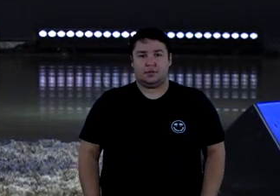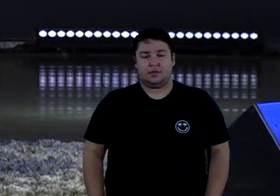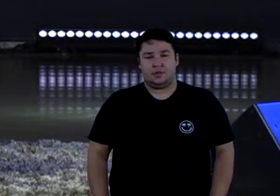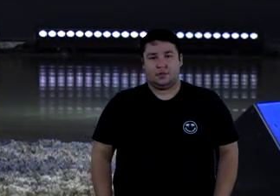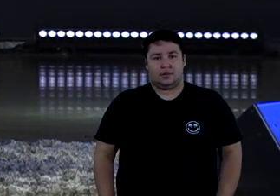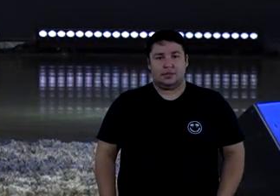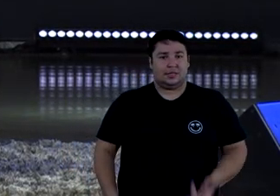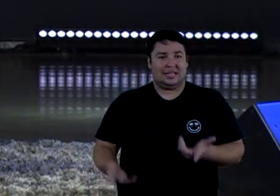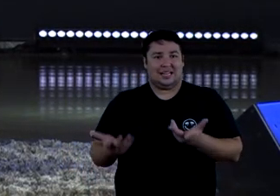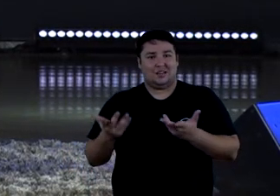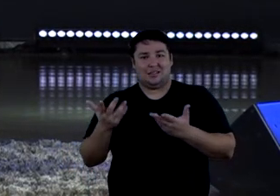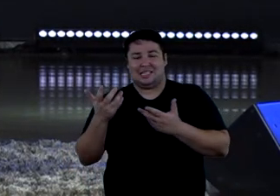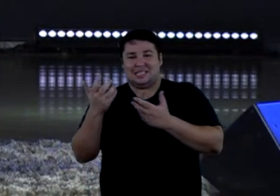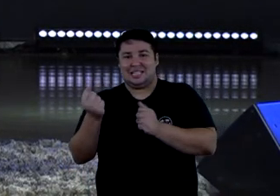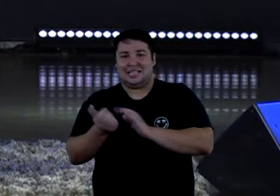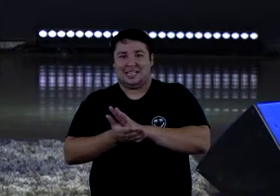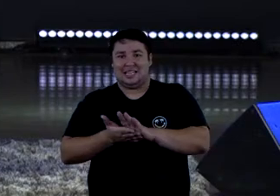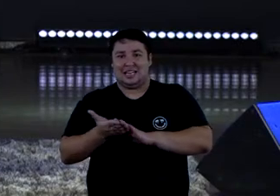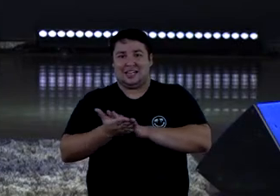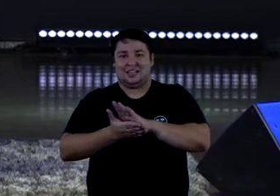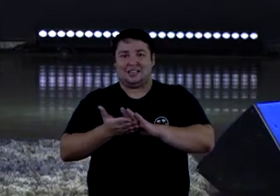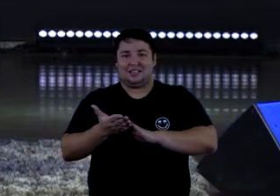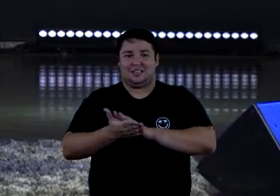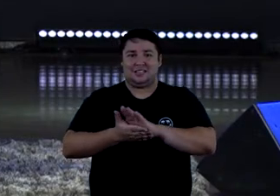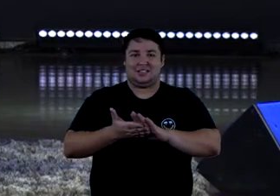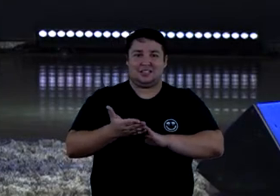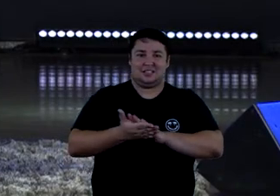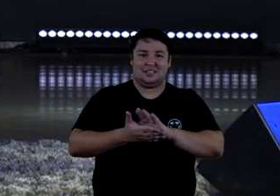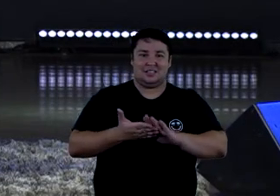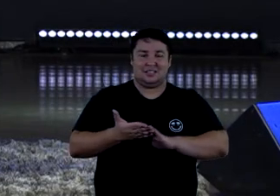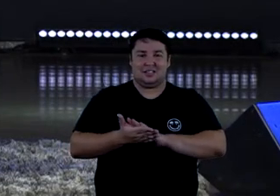Não se contente com nada menos do que isso.